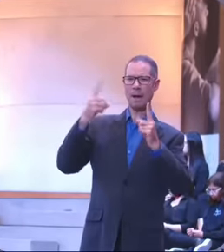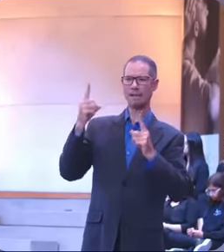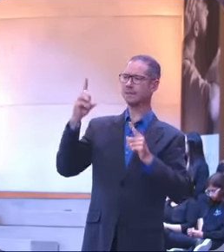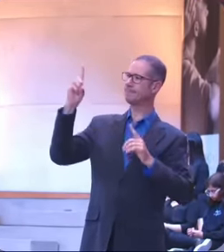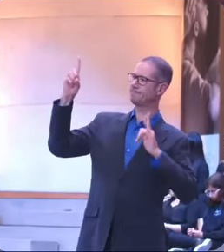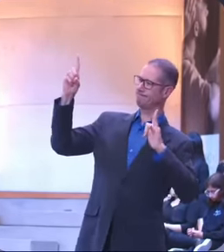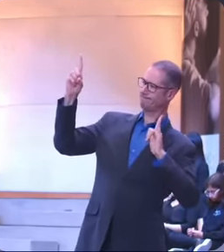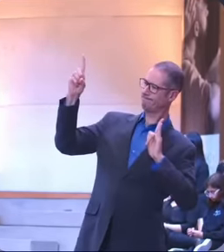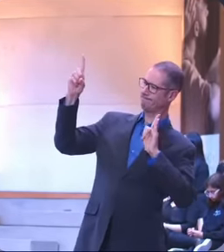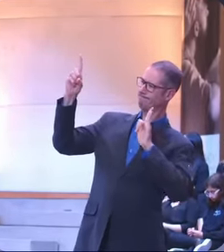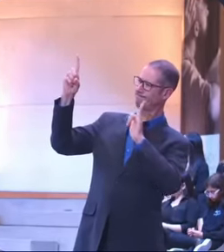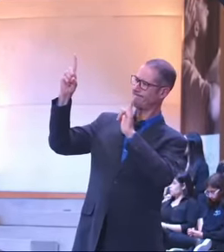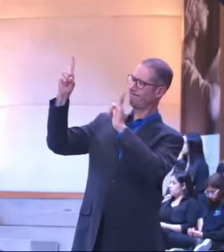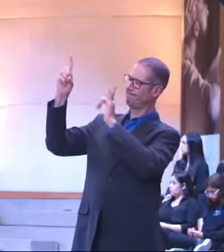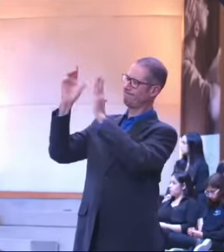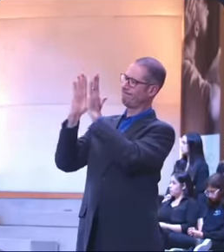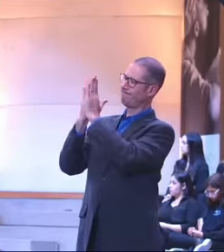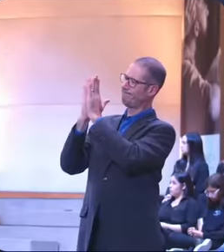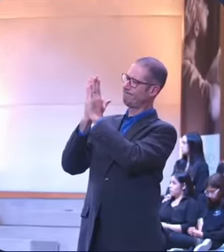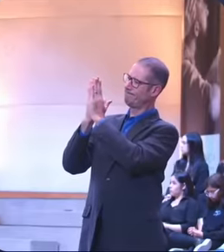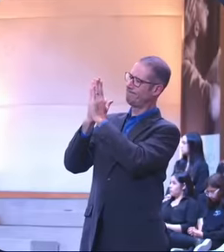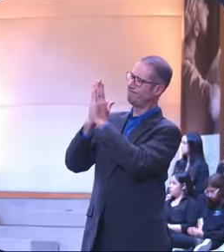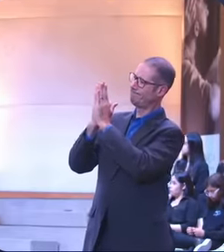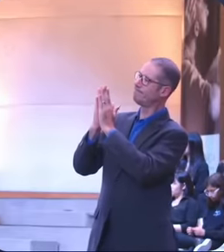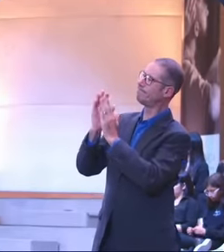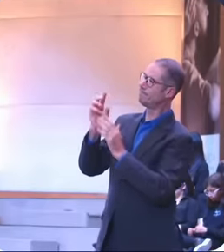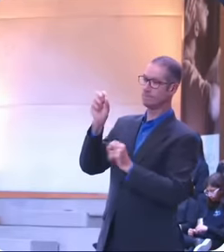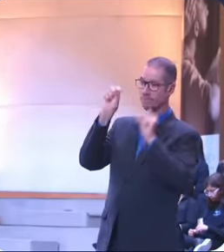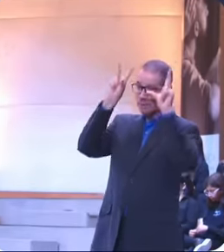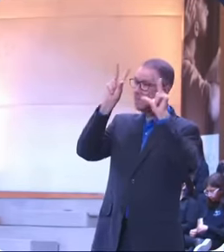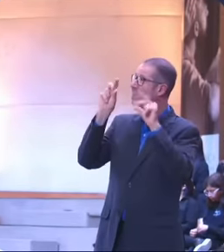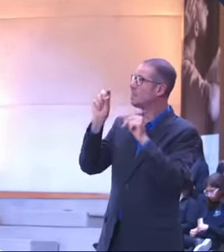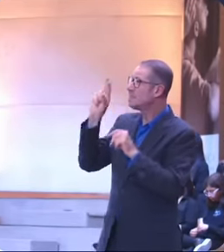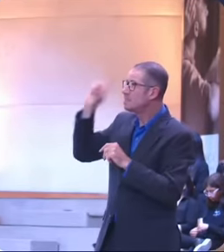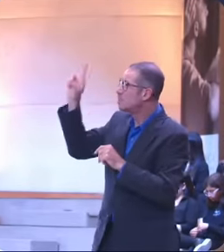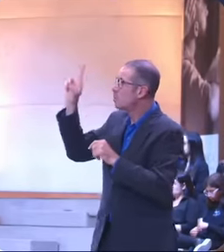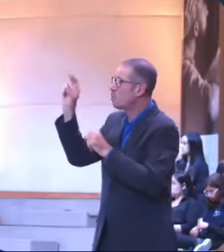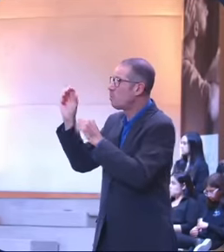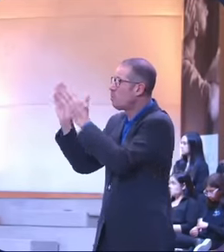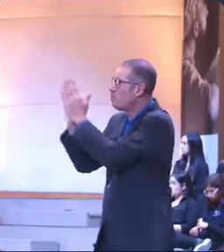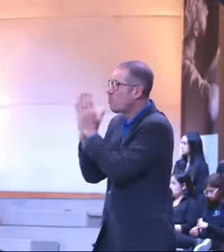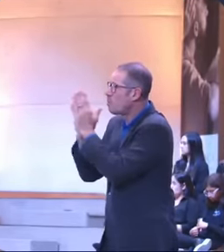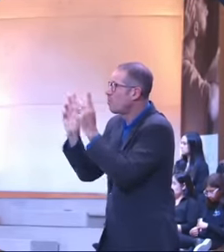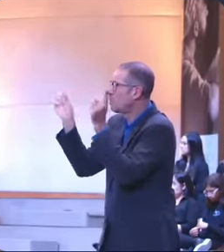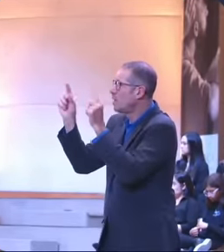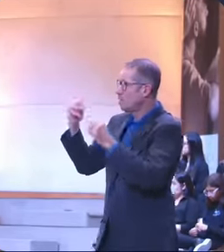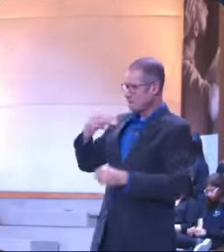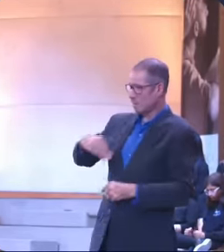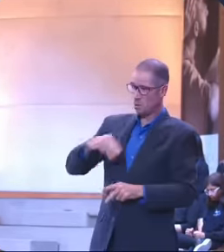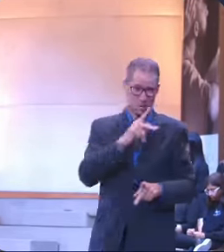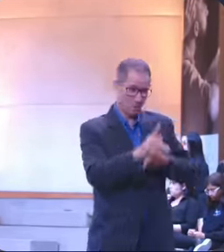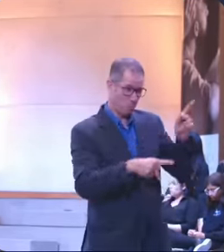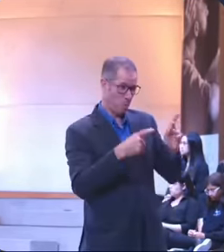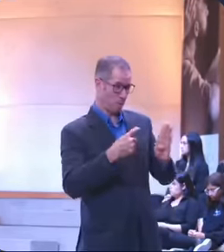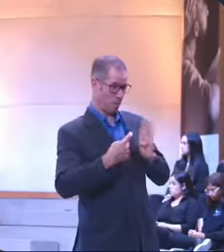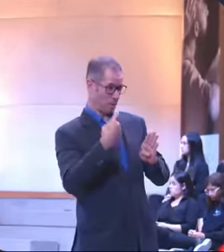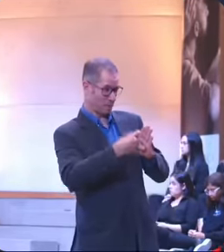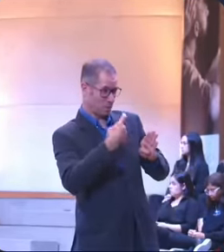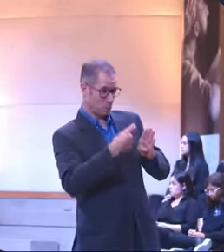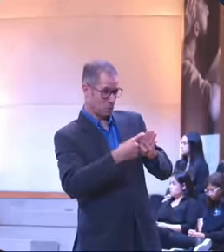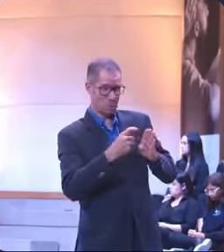amor. E ele diz assim: Deus, não faz isso não, tenha misericórdia, esse povo é duro de